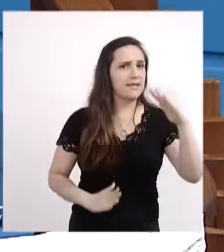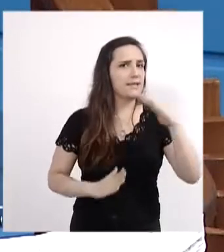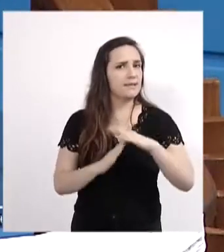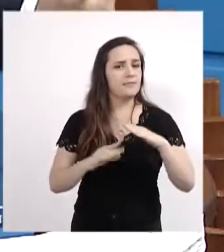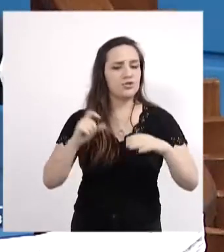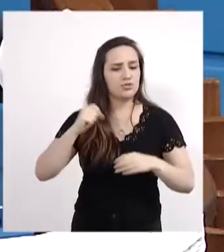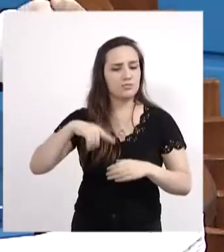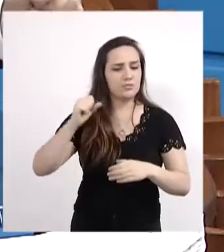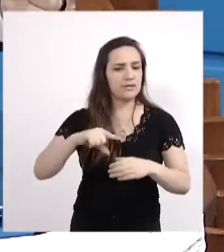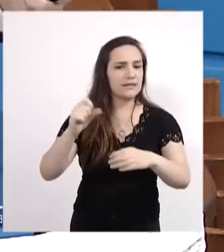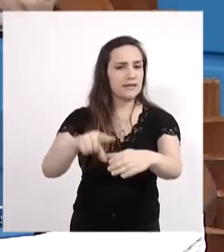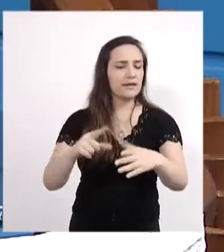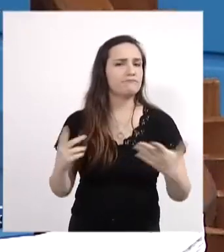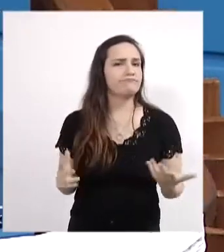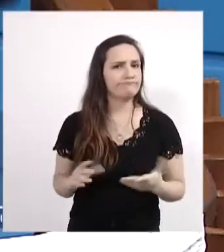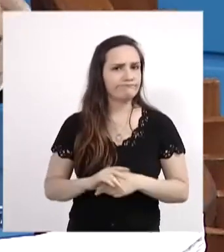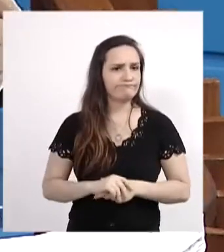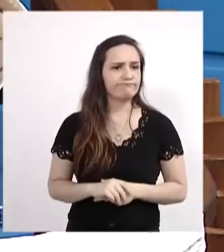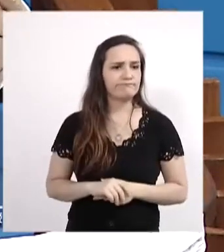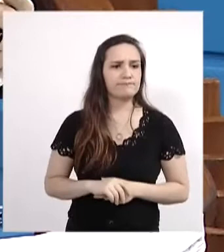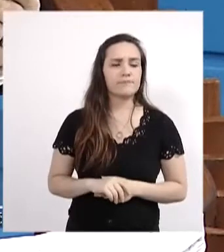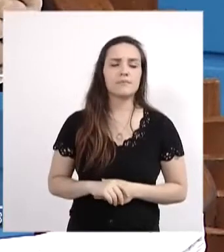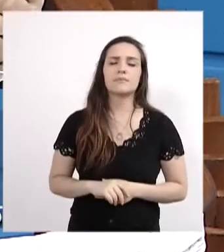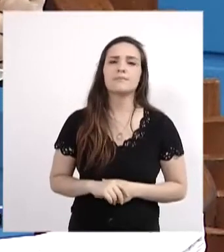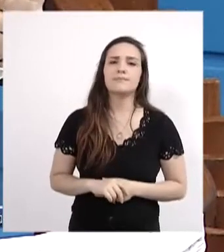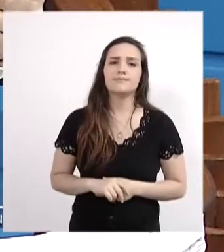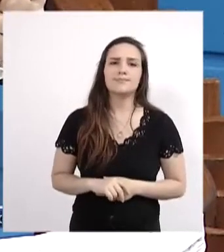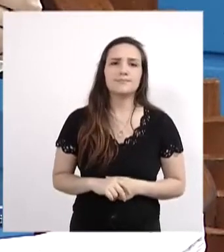de ampliação da área